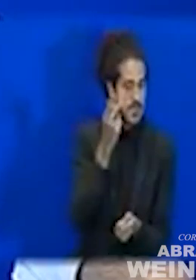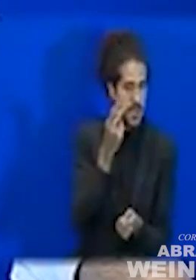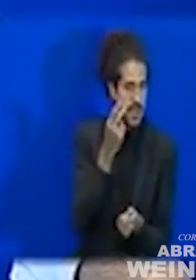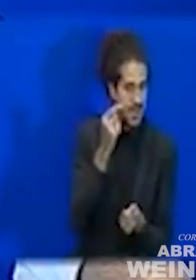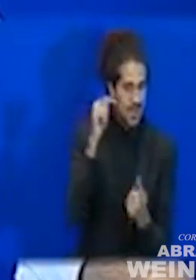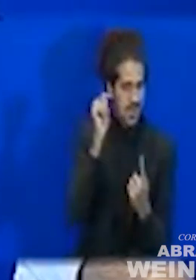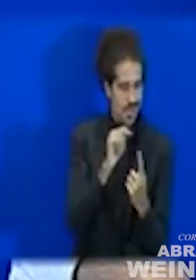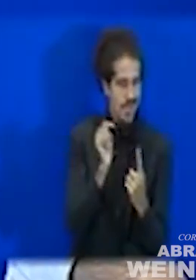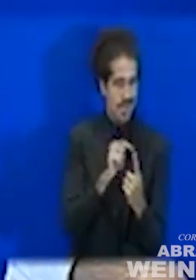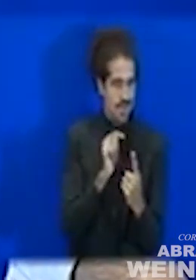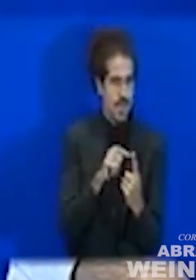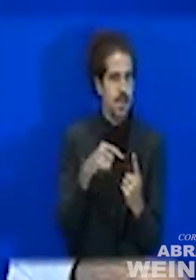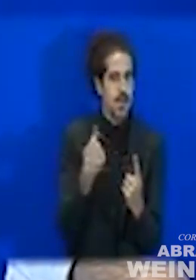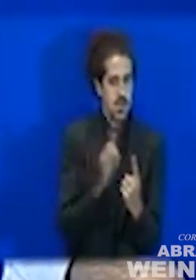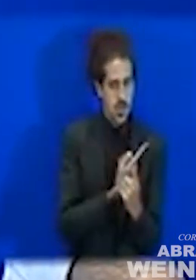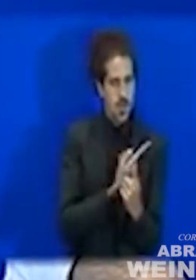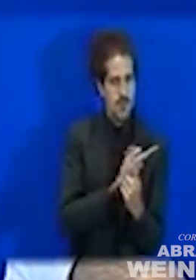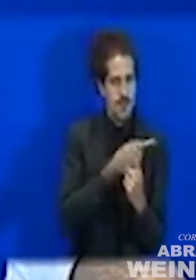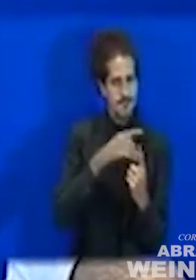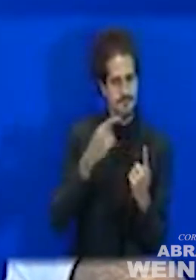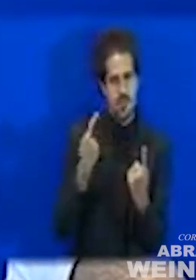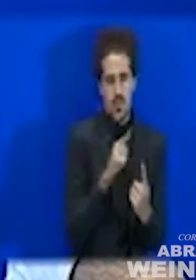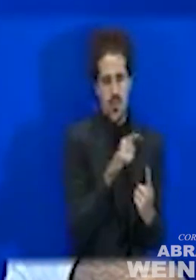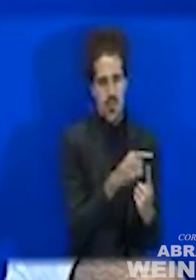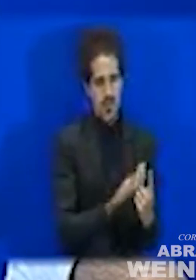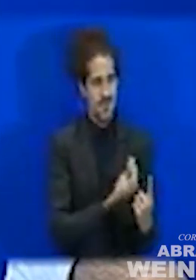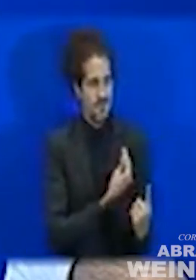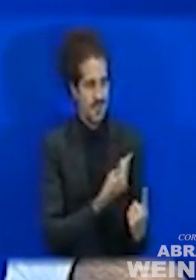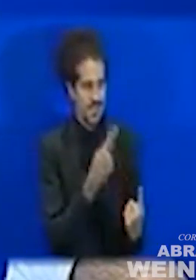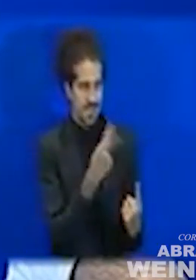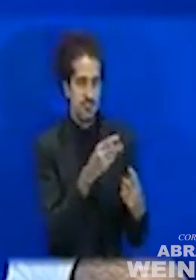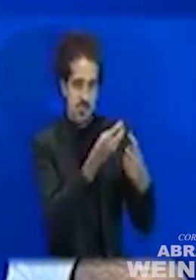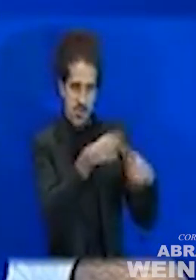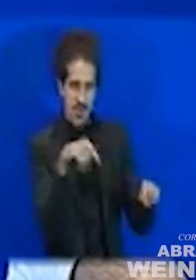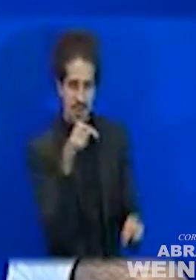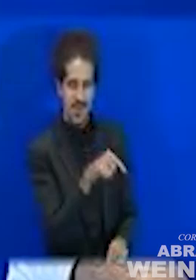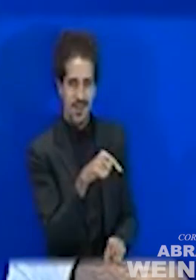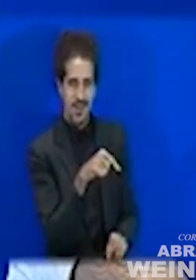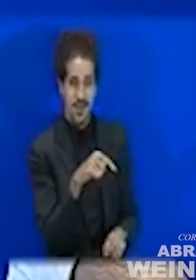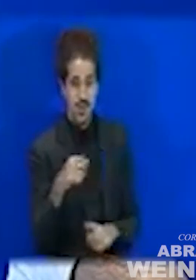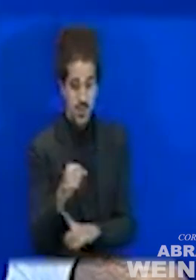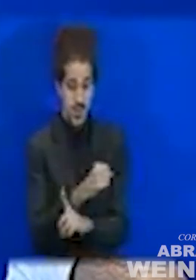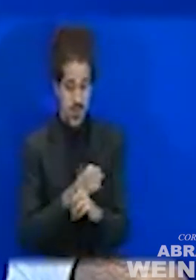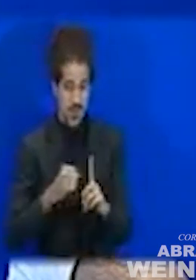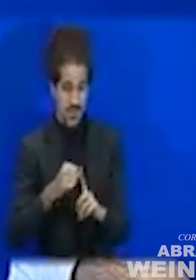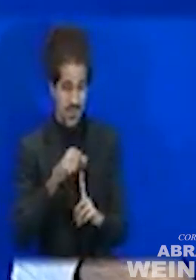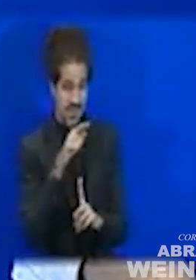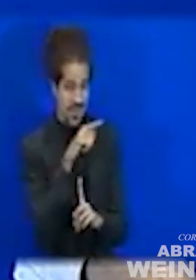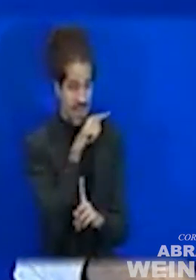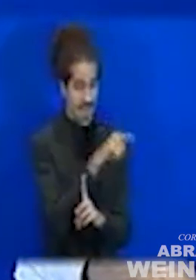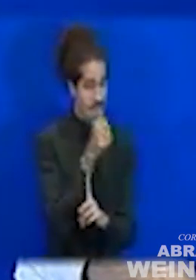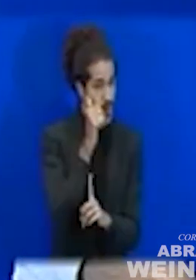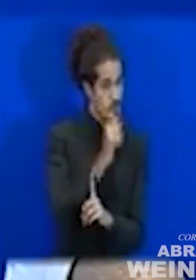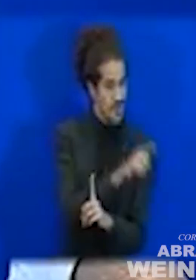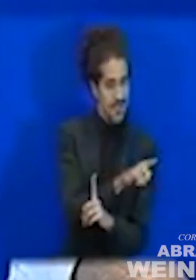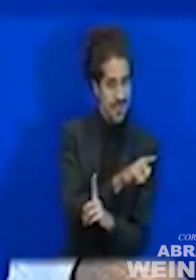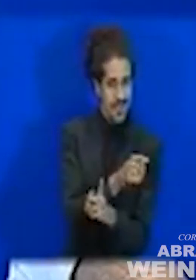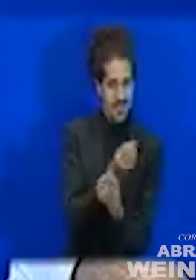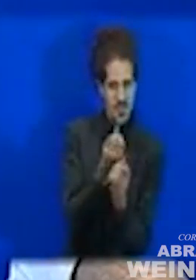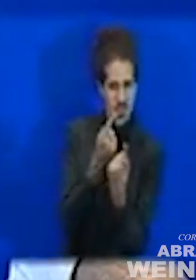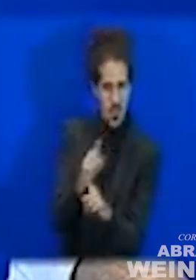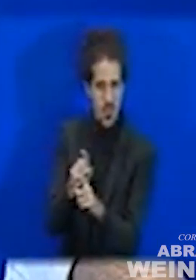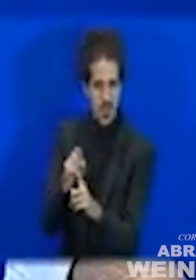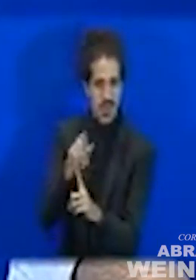Essa pessoa, sim, a gente tem que escangalhar a vida dela. Como sociedade, o que ela tentou fazer foi terrorismo.